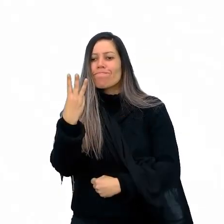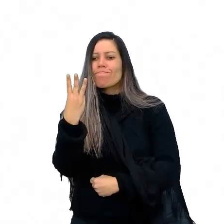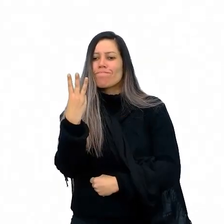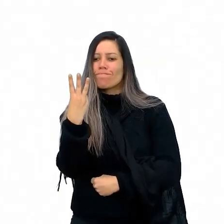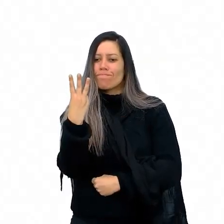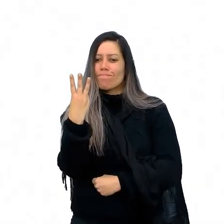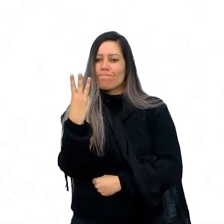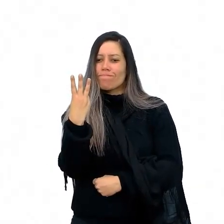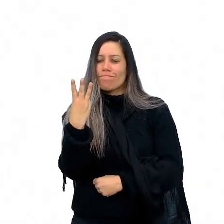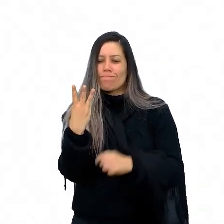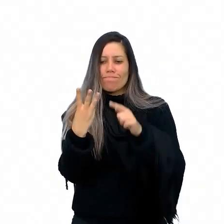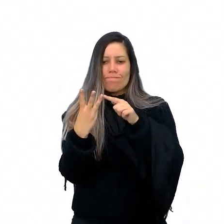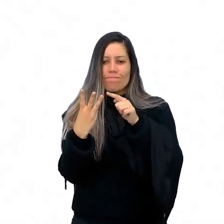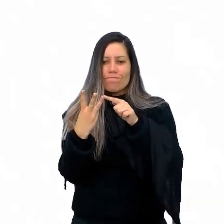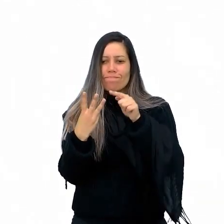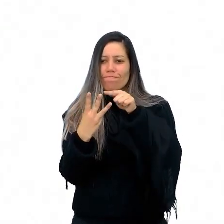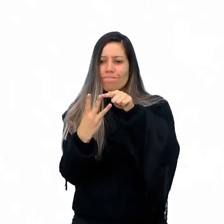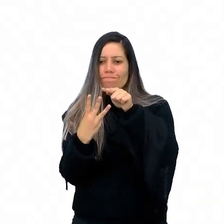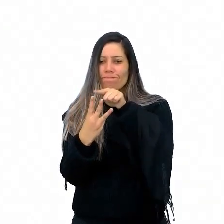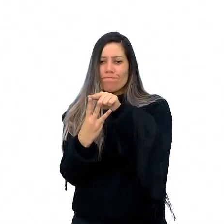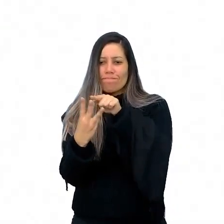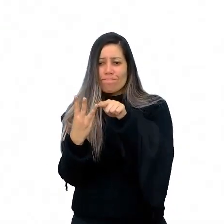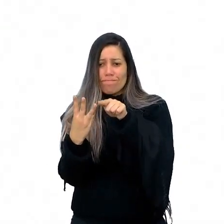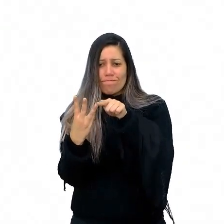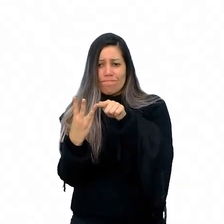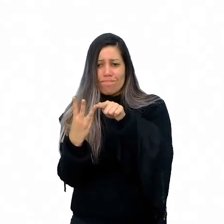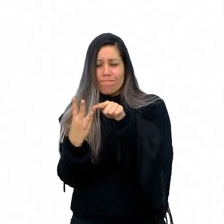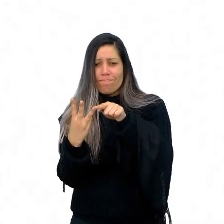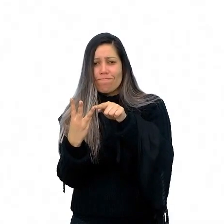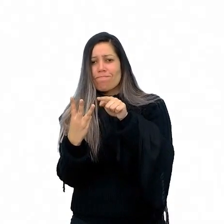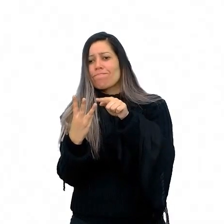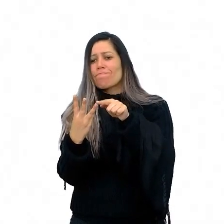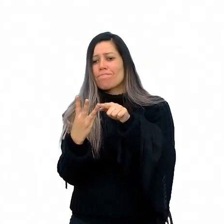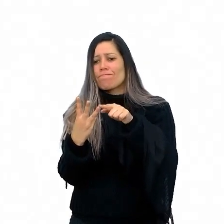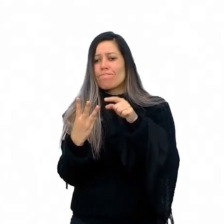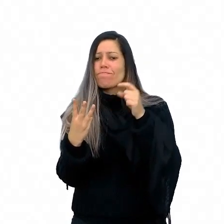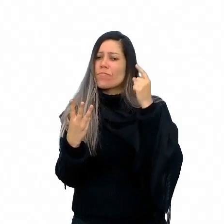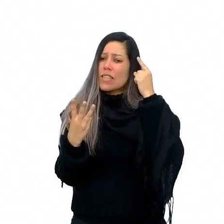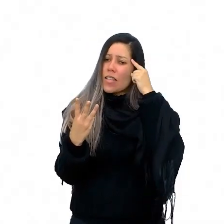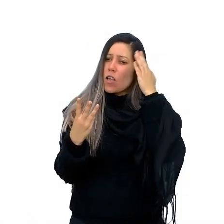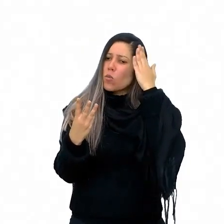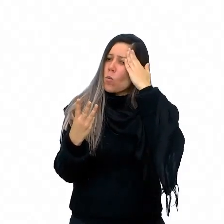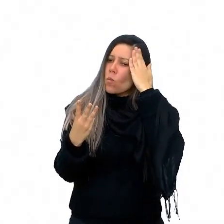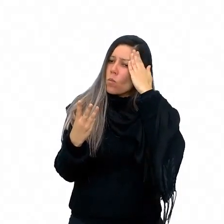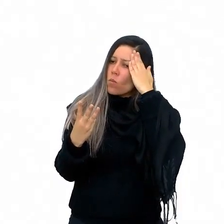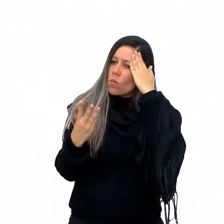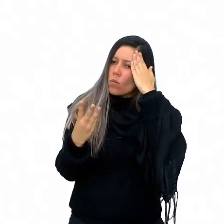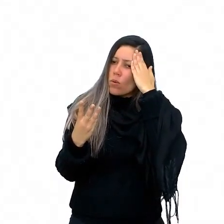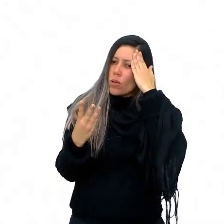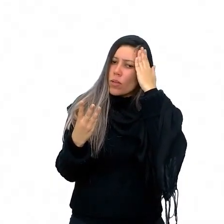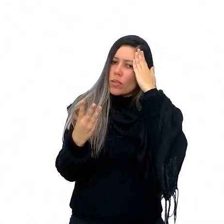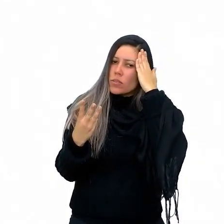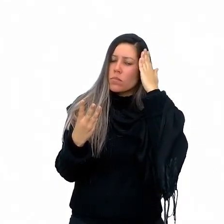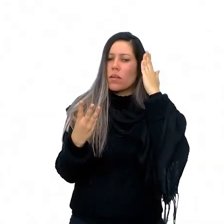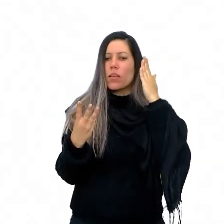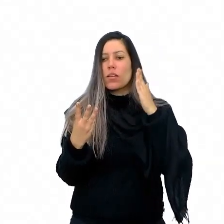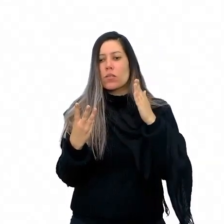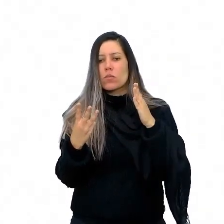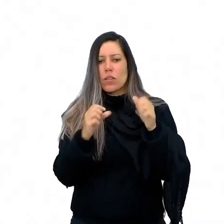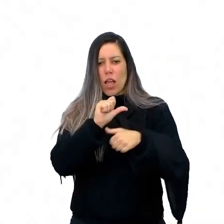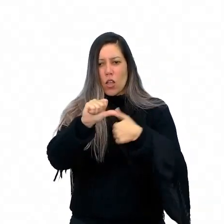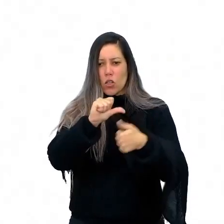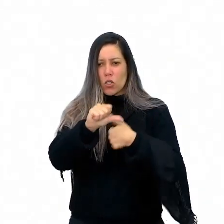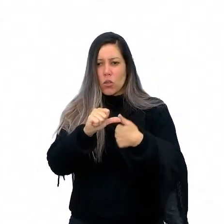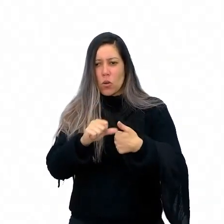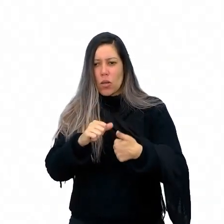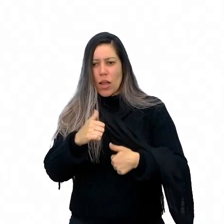três pequenas áreas, vamos chamar assim. Que aí, então, ela traz a ideia do conhecimento, deixa aqui trocar a cor da minha caneta